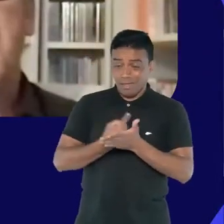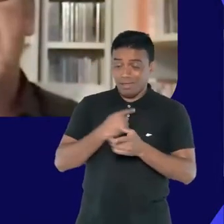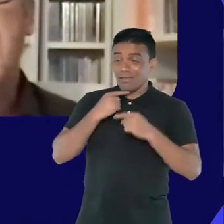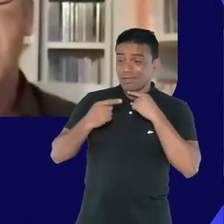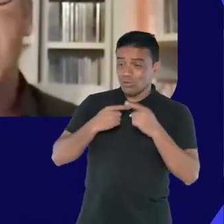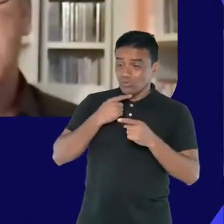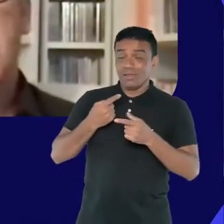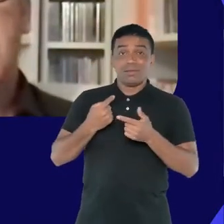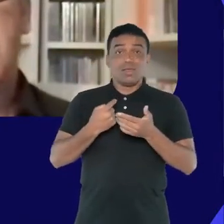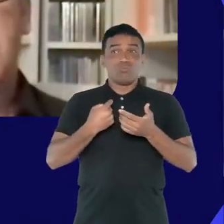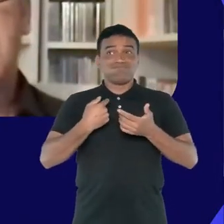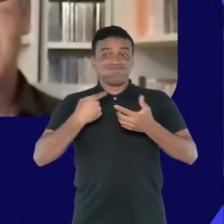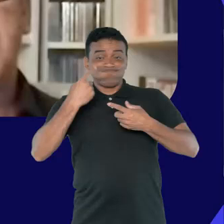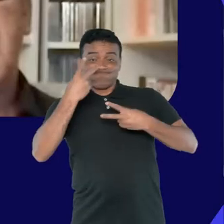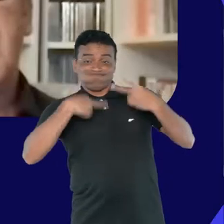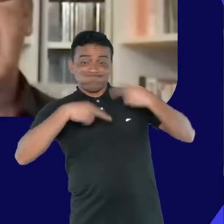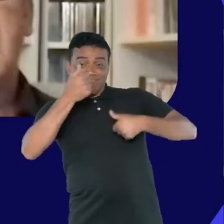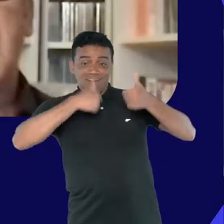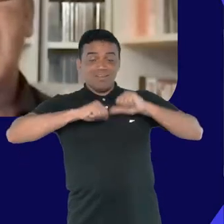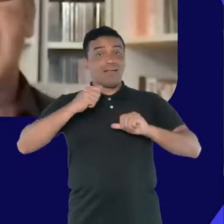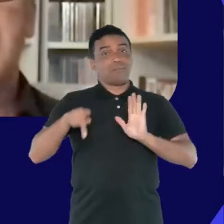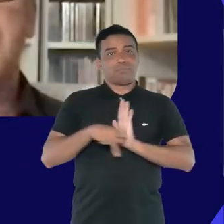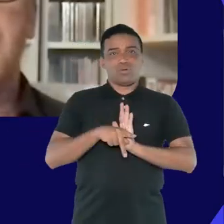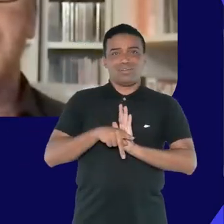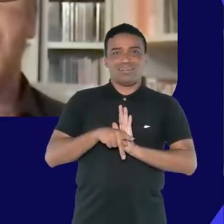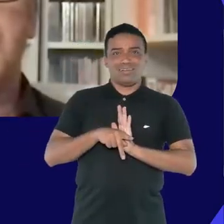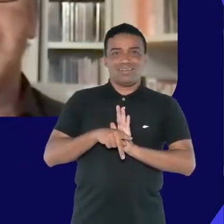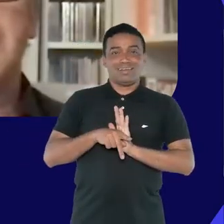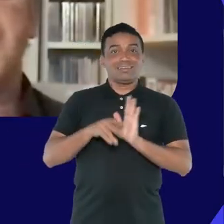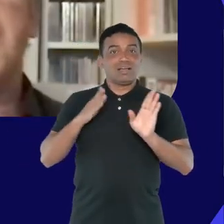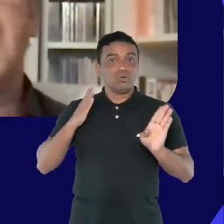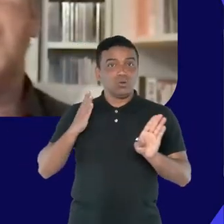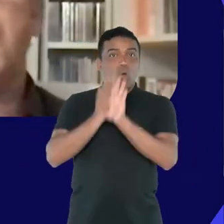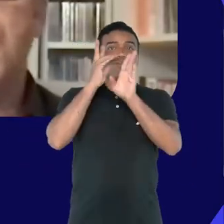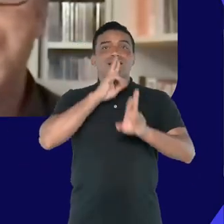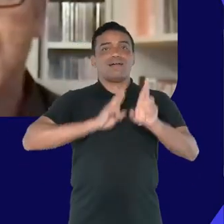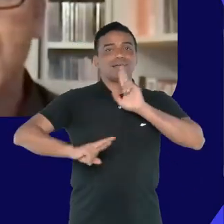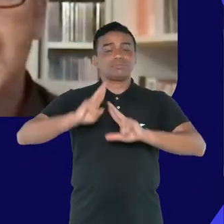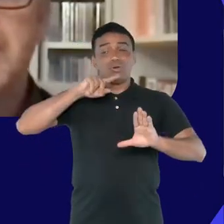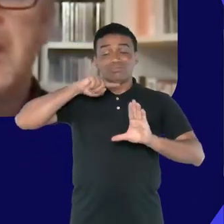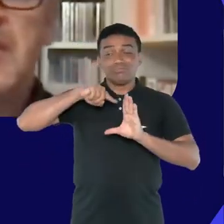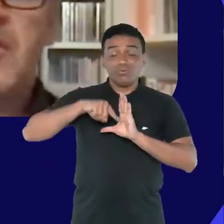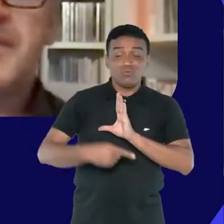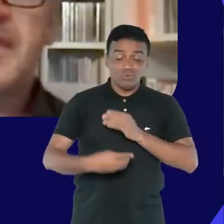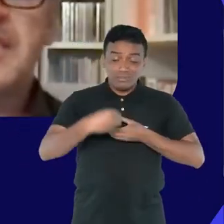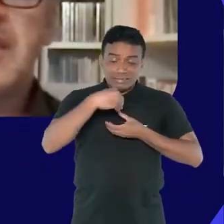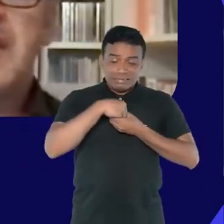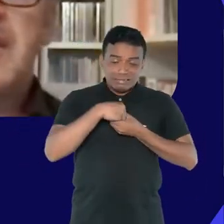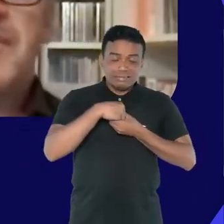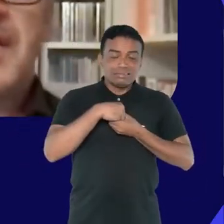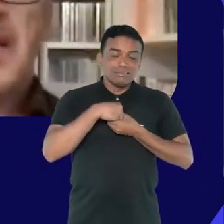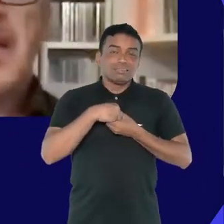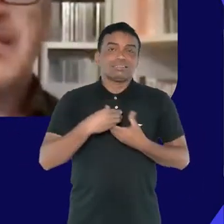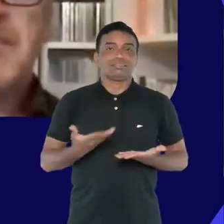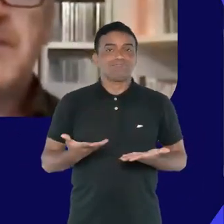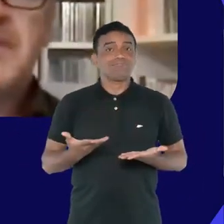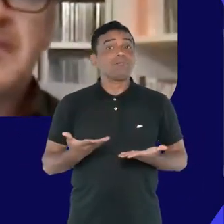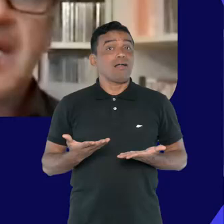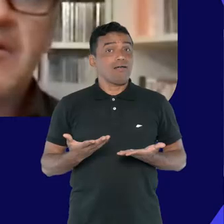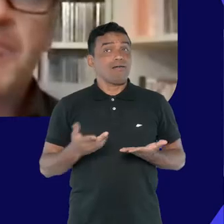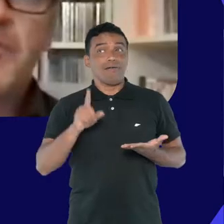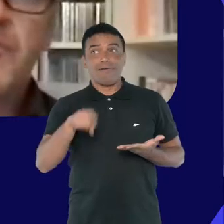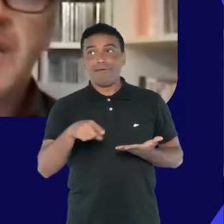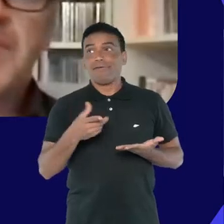que visam chegar àquelas respostas também mais profundas. Ou seja, é